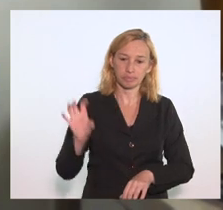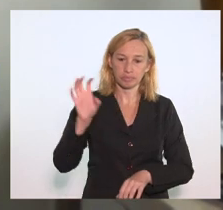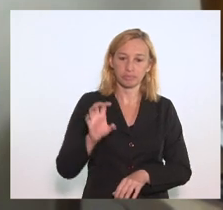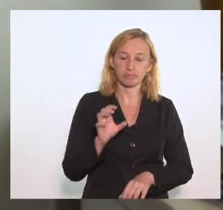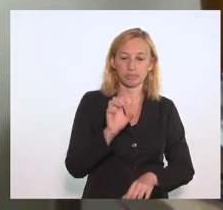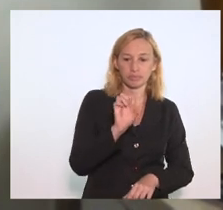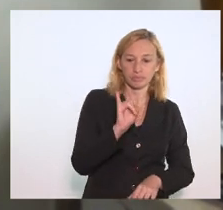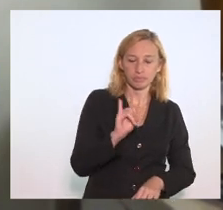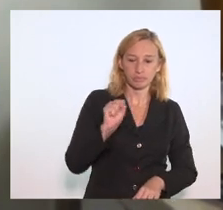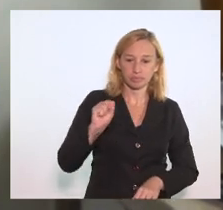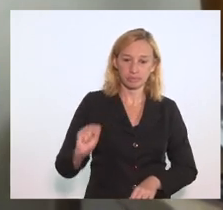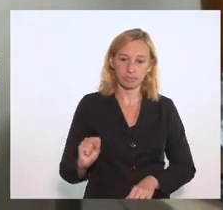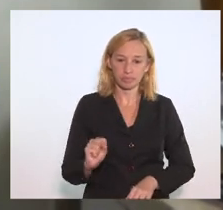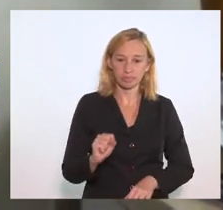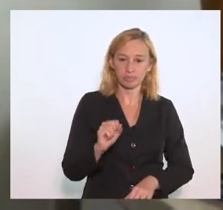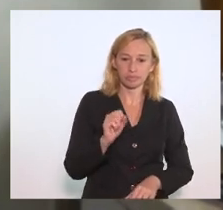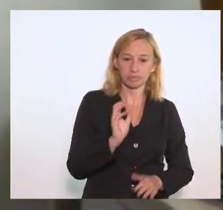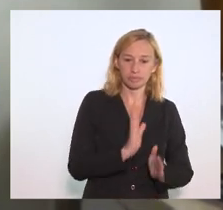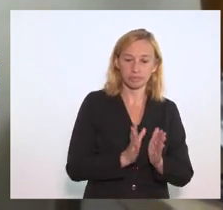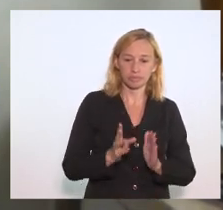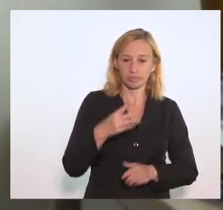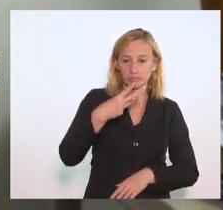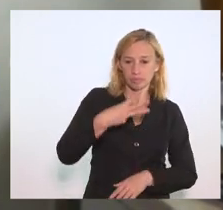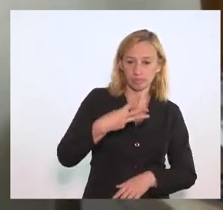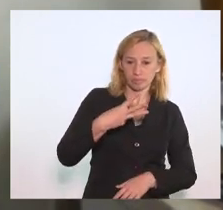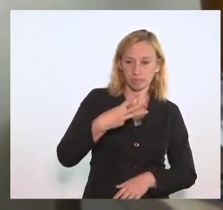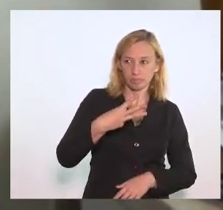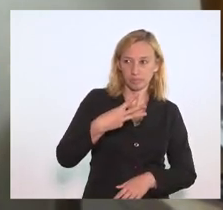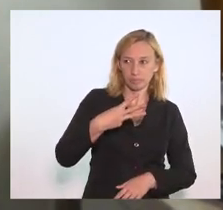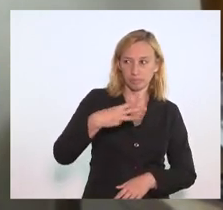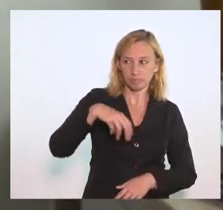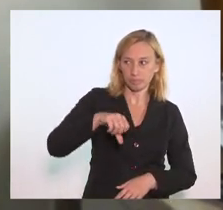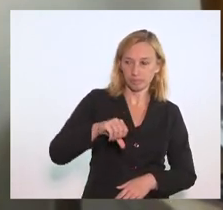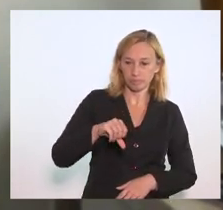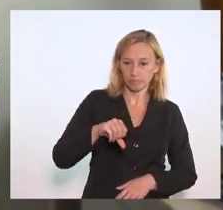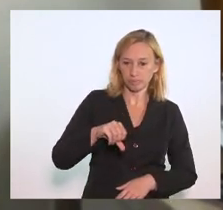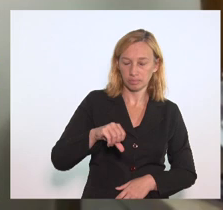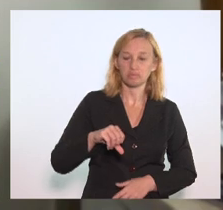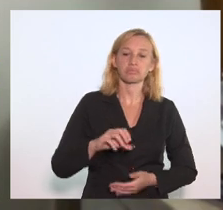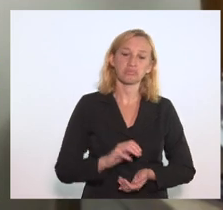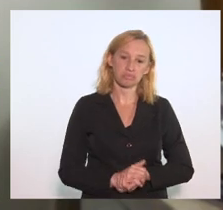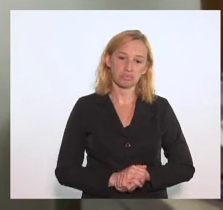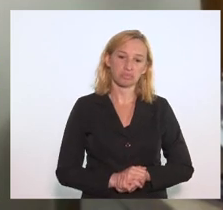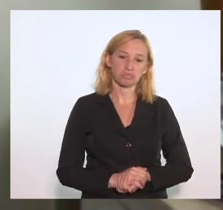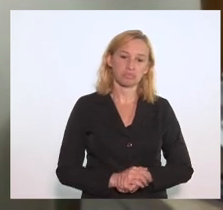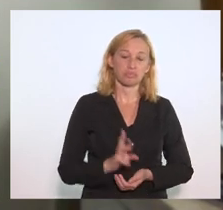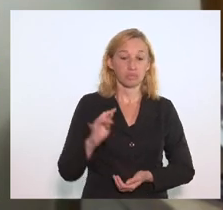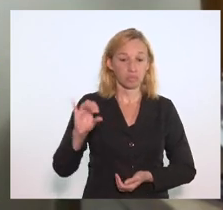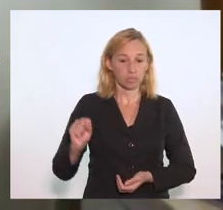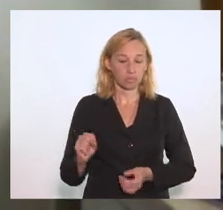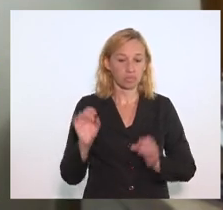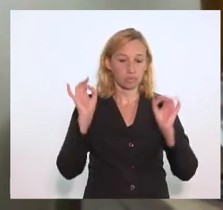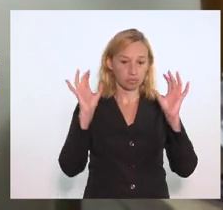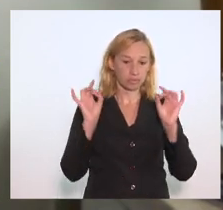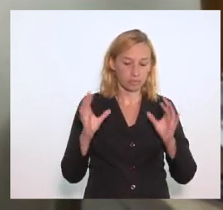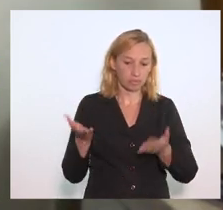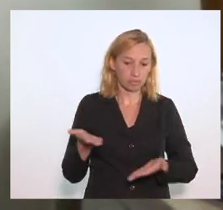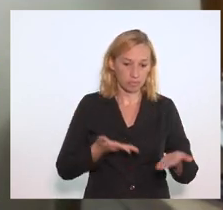ordem de 39 bilhões. Isso quer dizer, ROE de participação